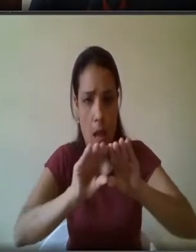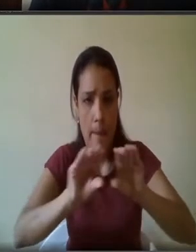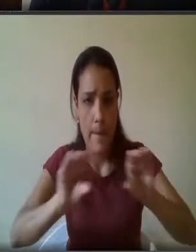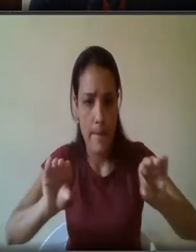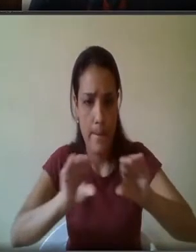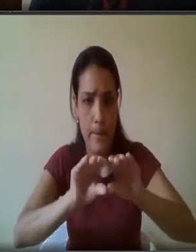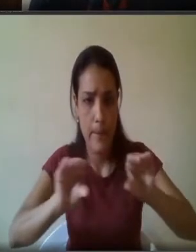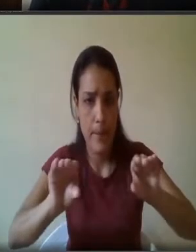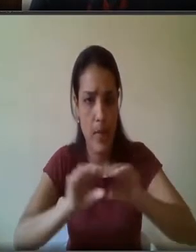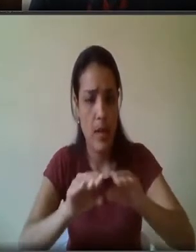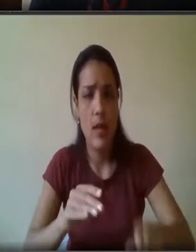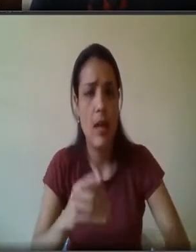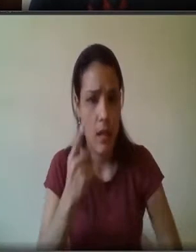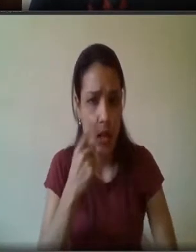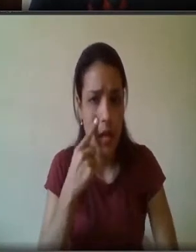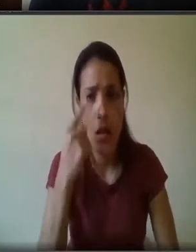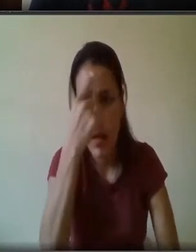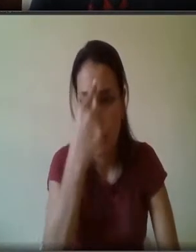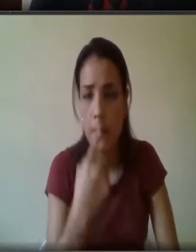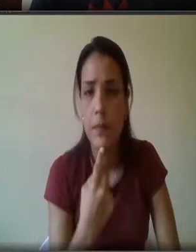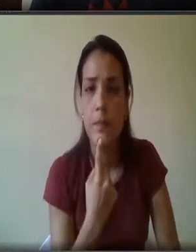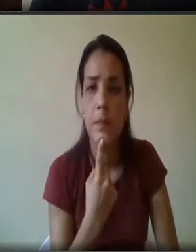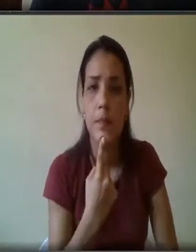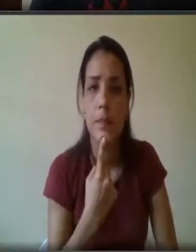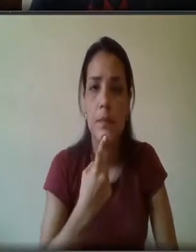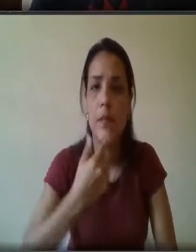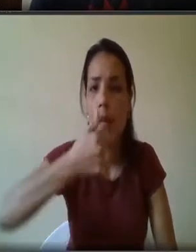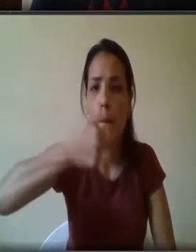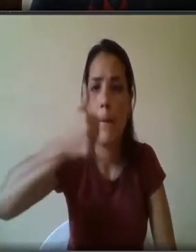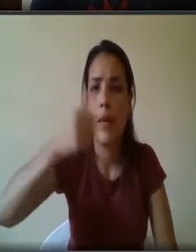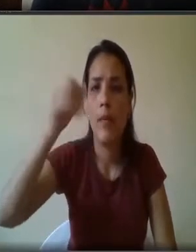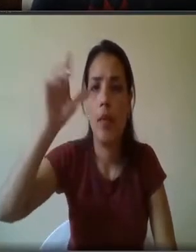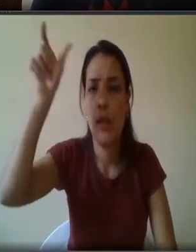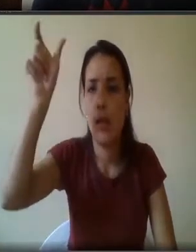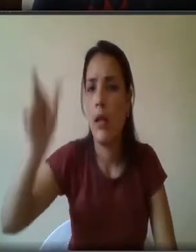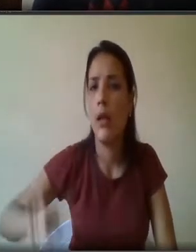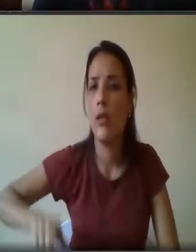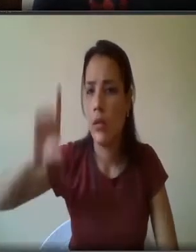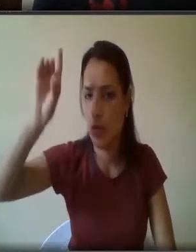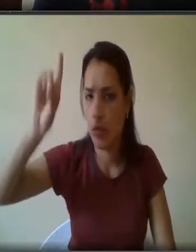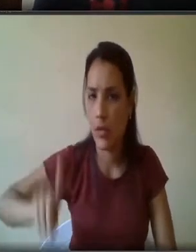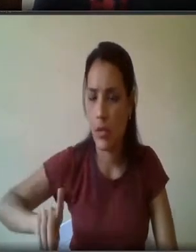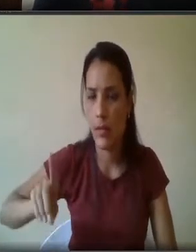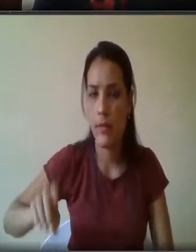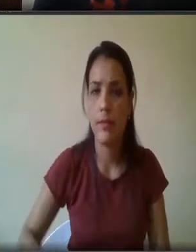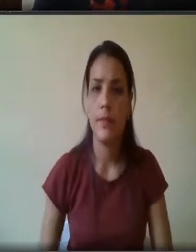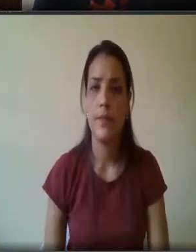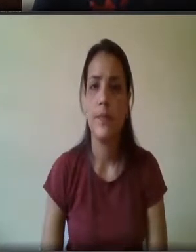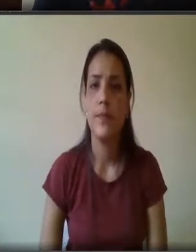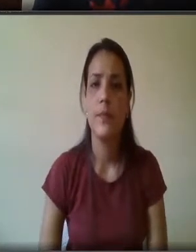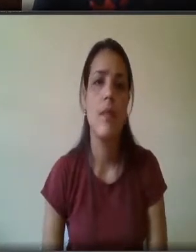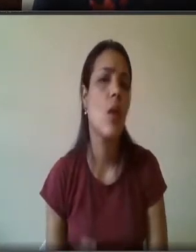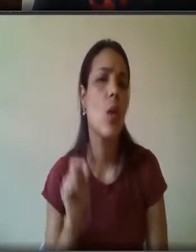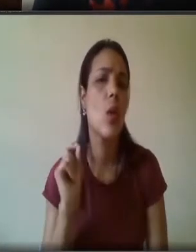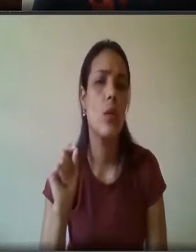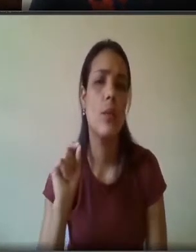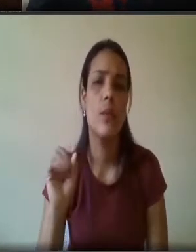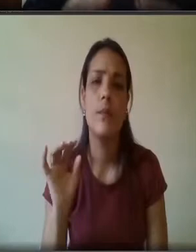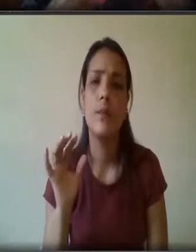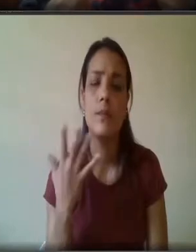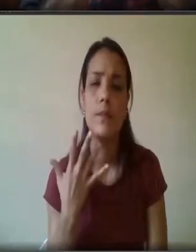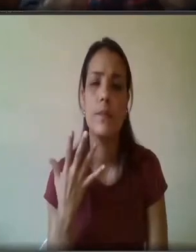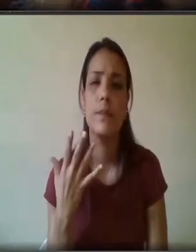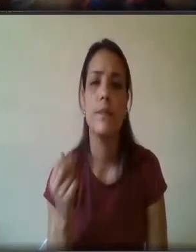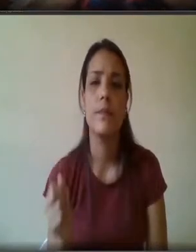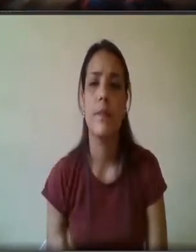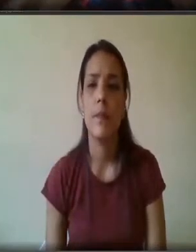nessa primeira, a coluna do lado direito aqui, a primeira figura. Tá? O que acontece? O magma,